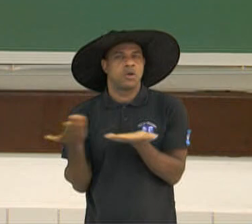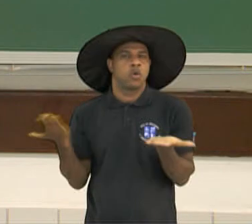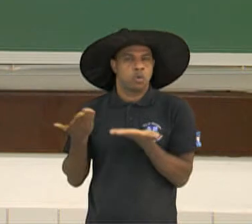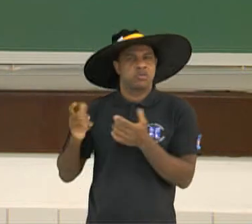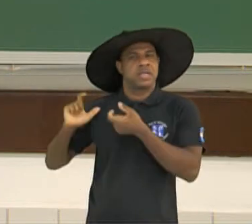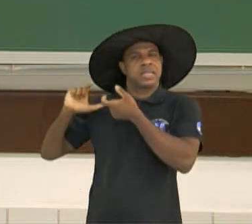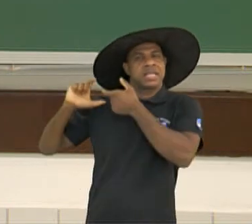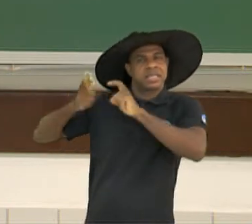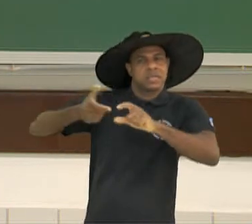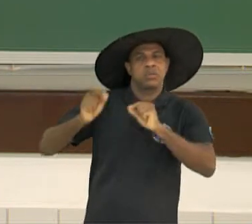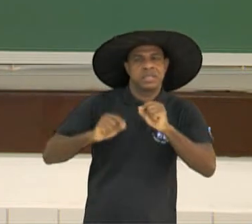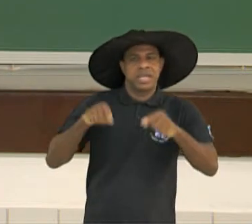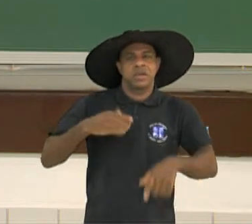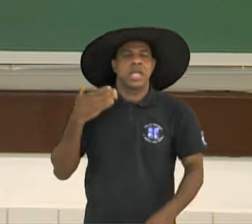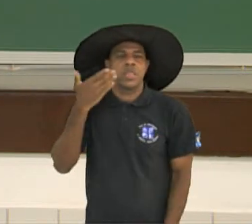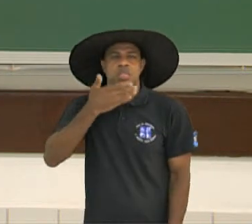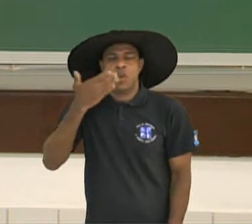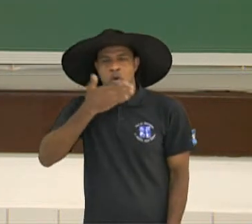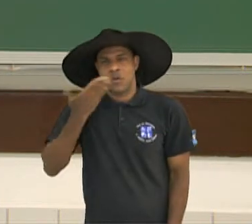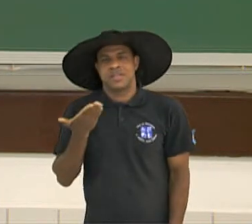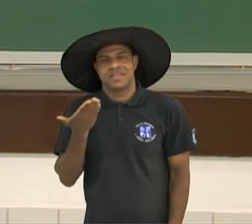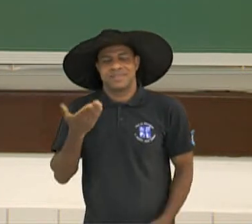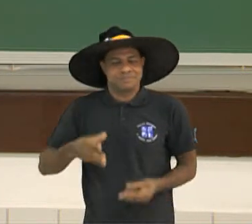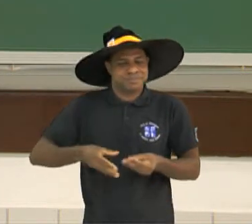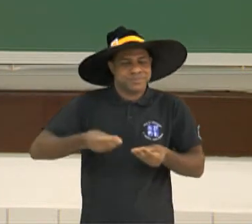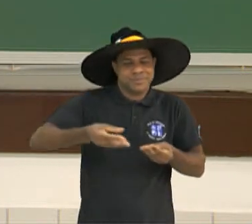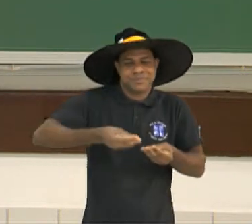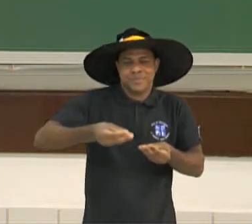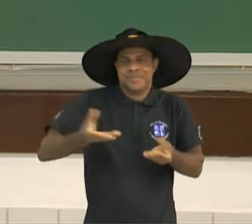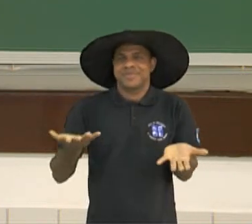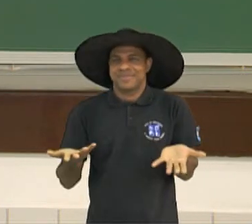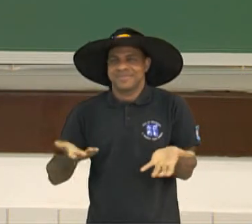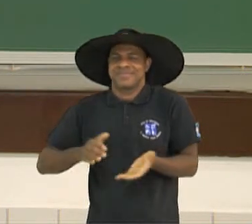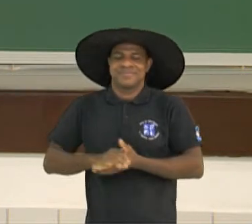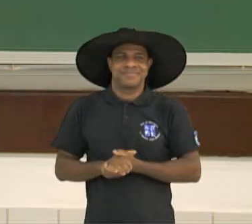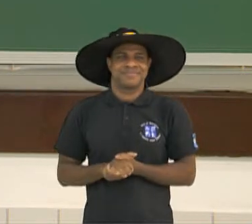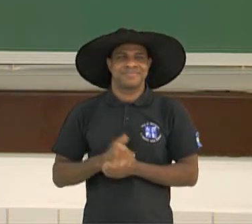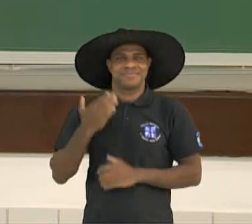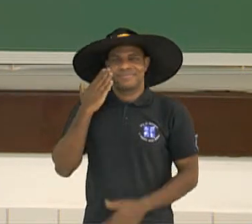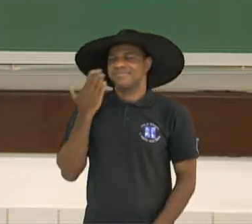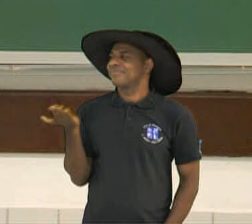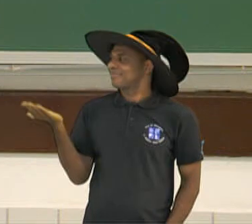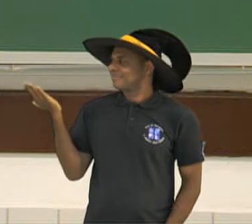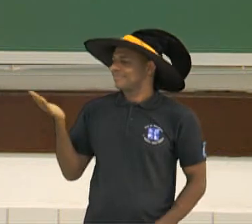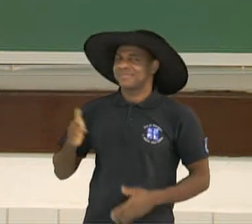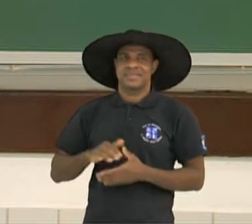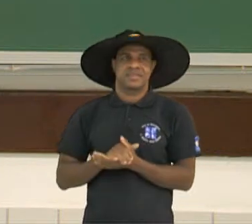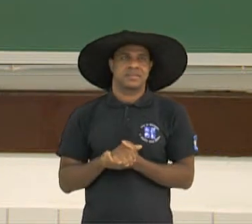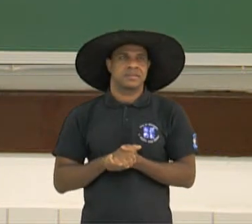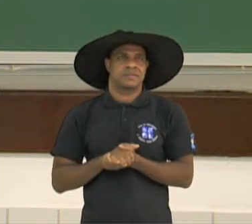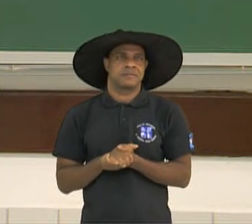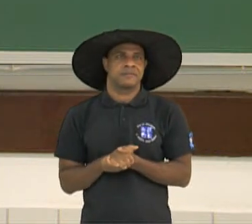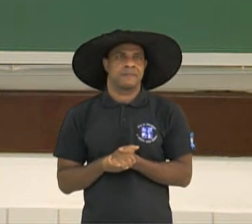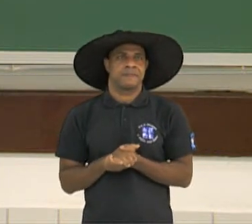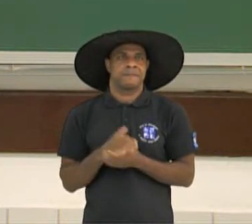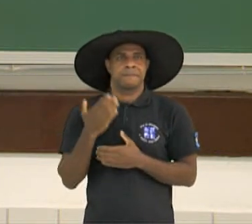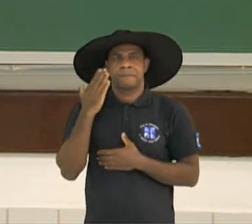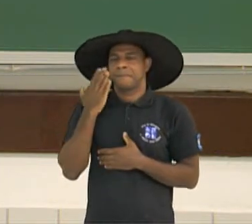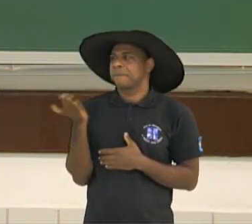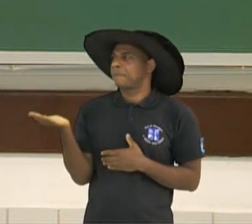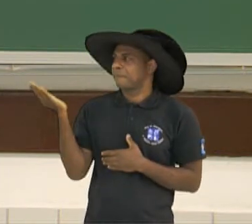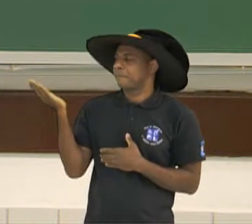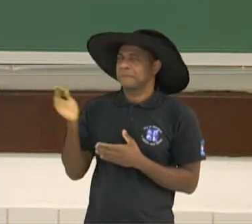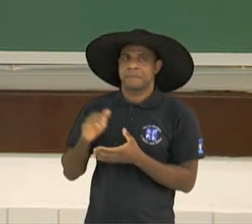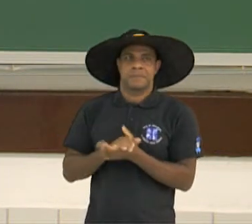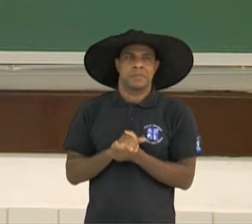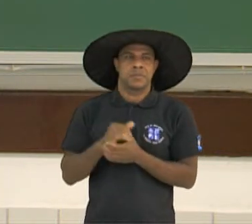é doces, que vem, como eu disse para vocês, do trick or treat, gostosuras ou travessuras, ok? A food for thought,